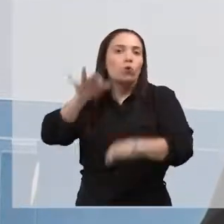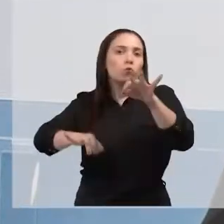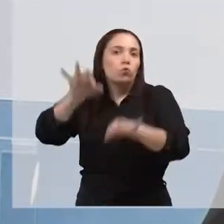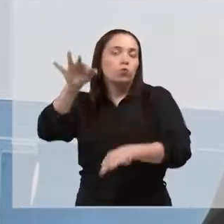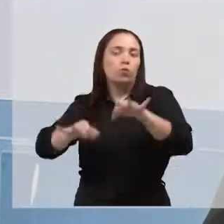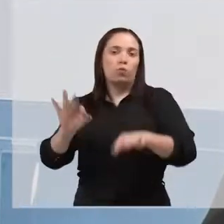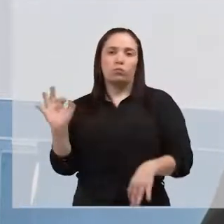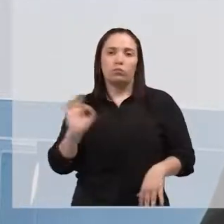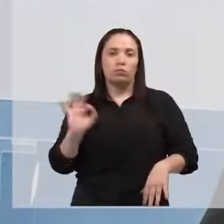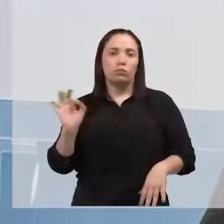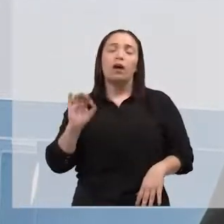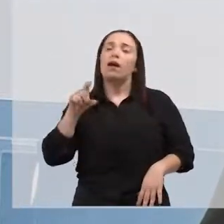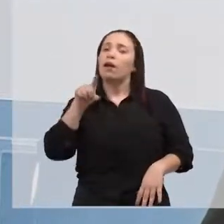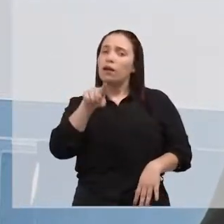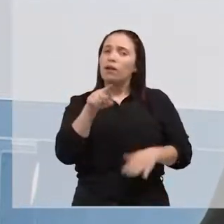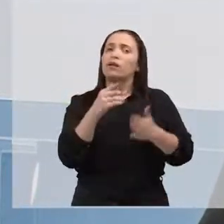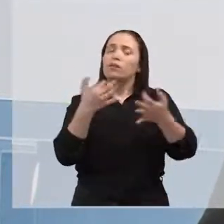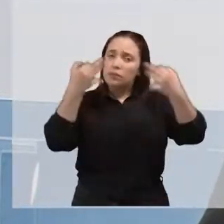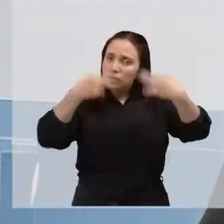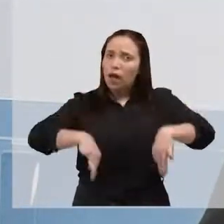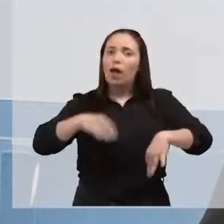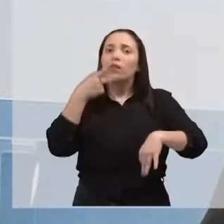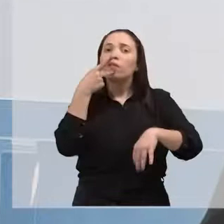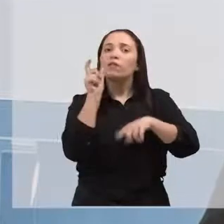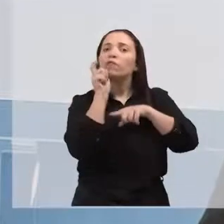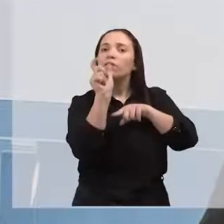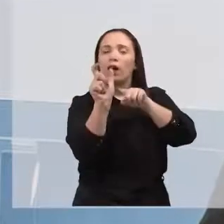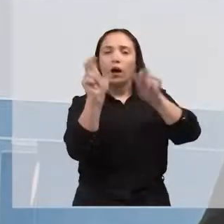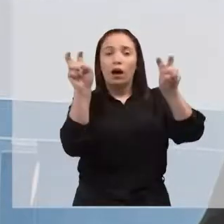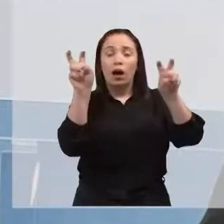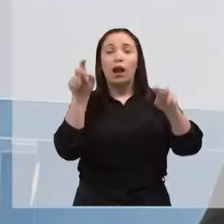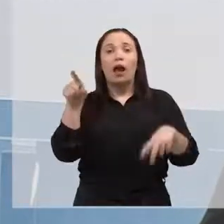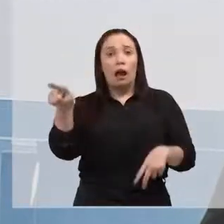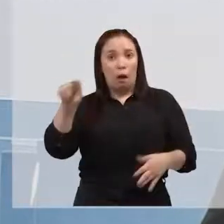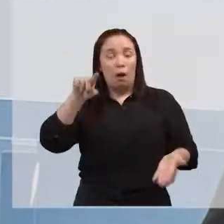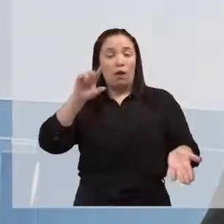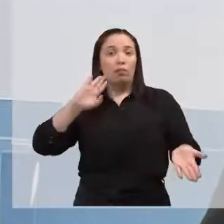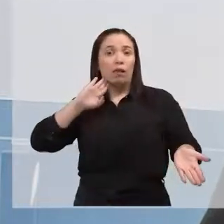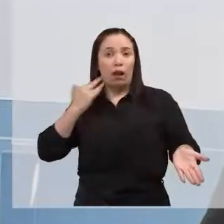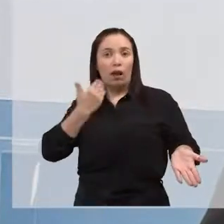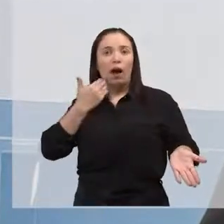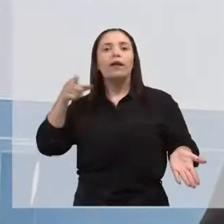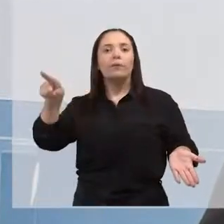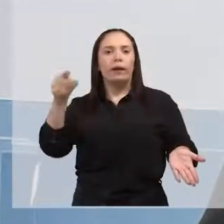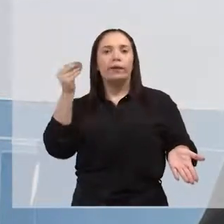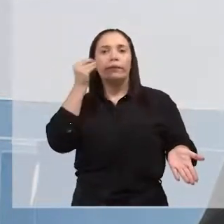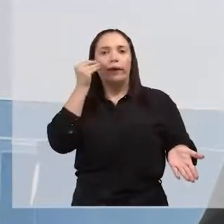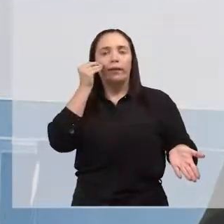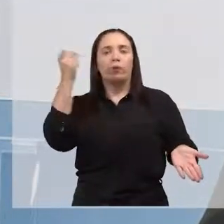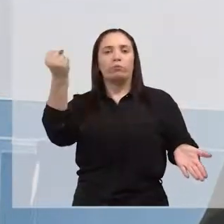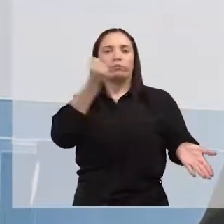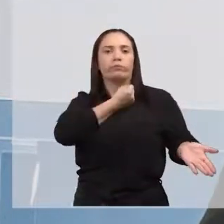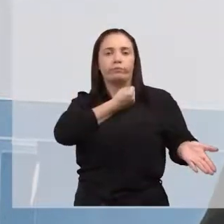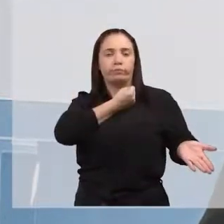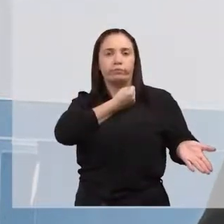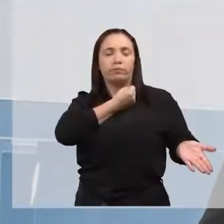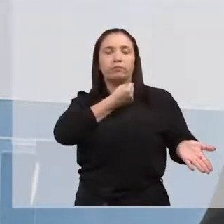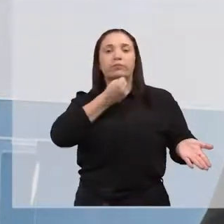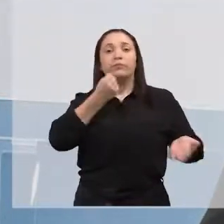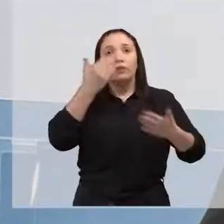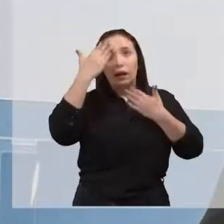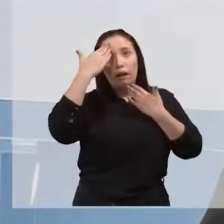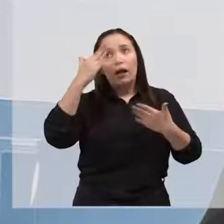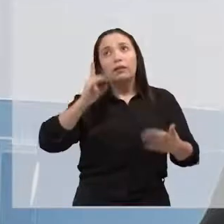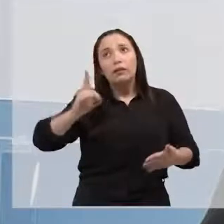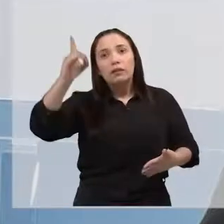Isso seria o correto. Logo depois, o próprio delegado tentou o suicídio, né? E graças a Deus